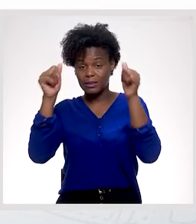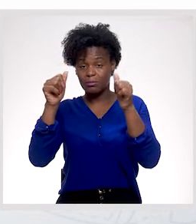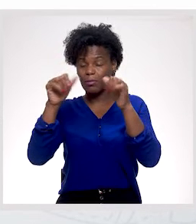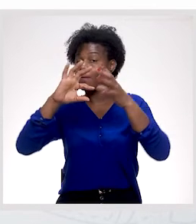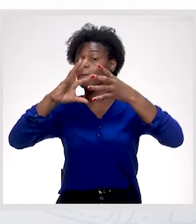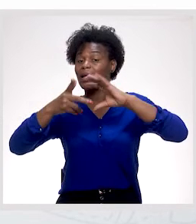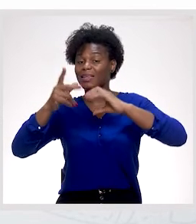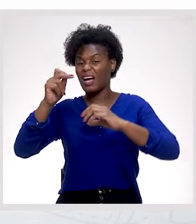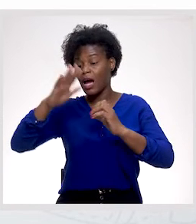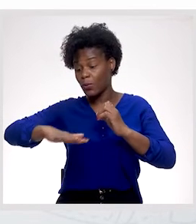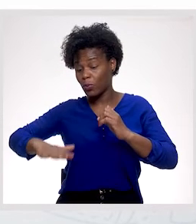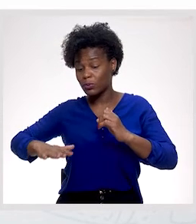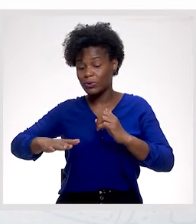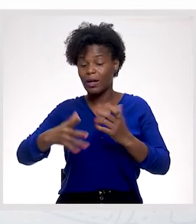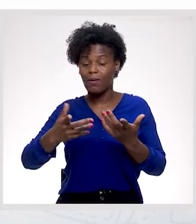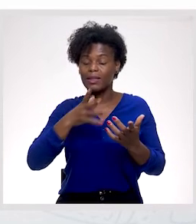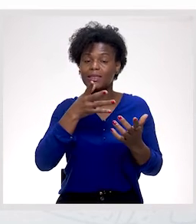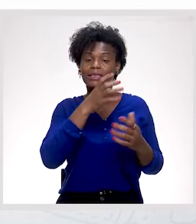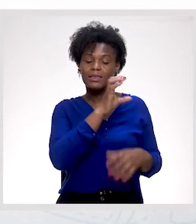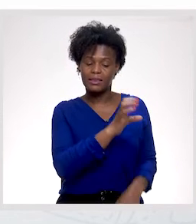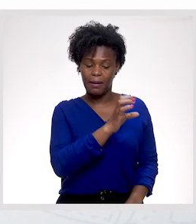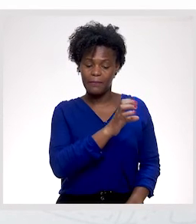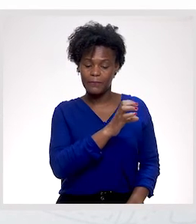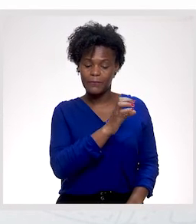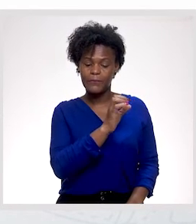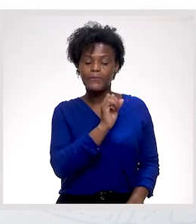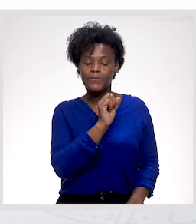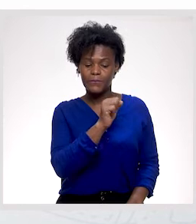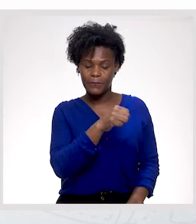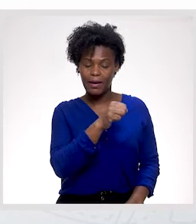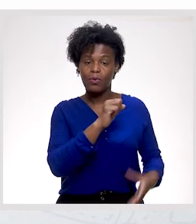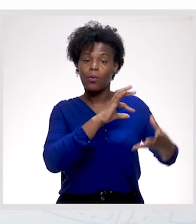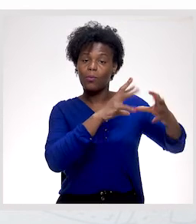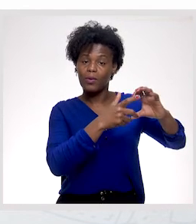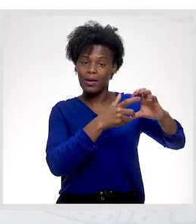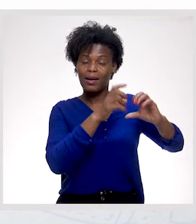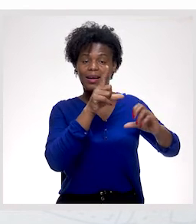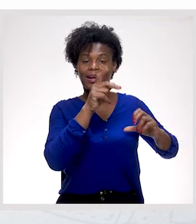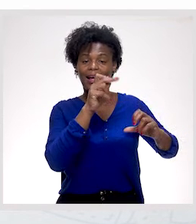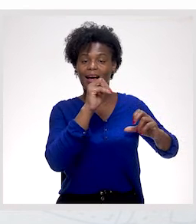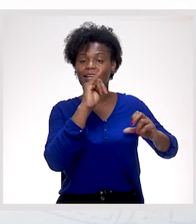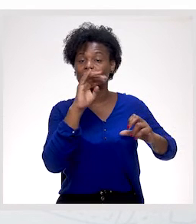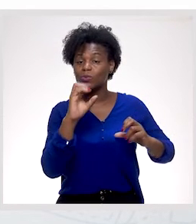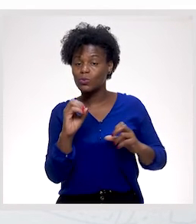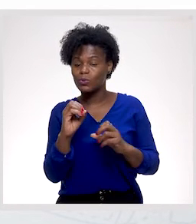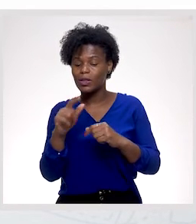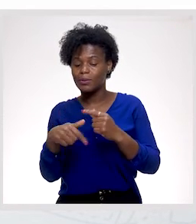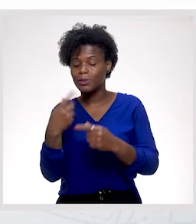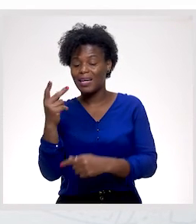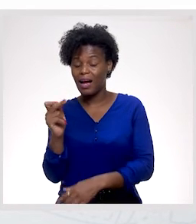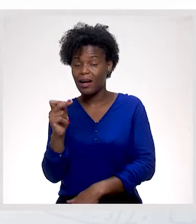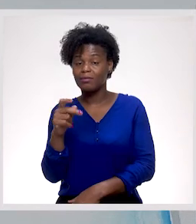etc. Assinale com um C os planetas clássicos e com um A os planetas